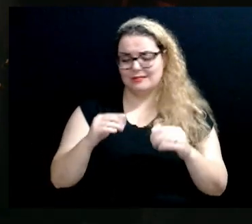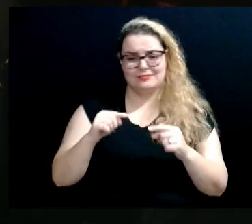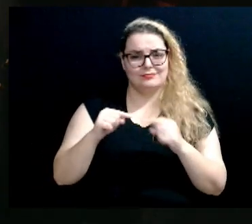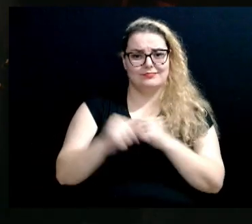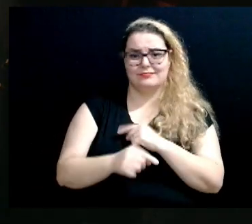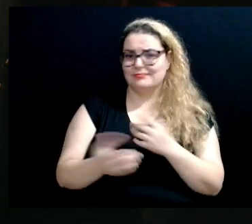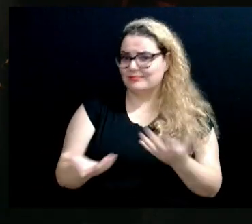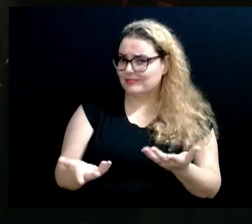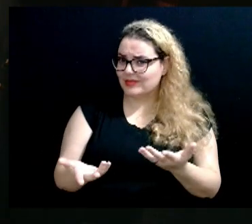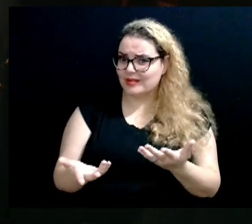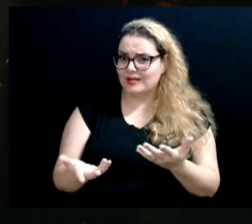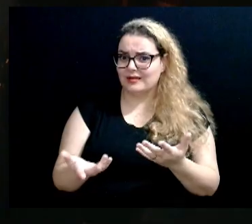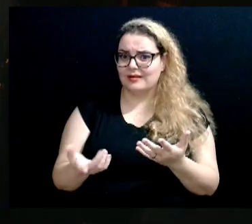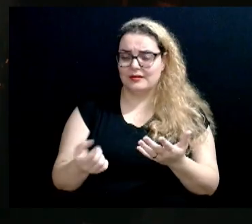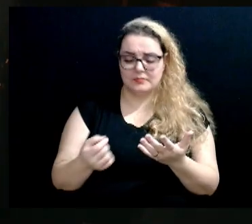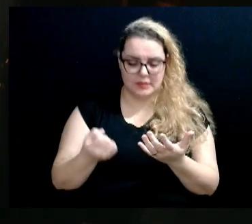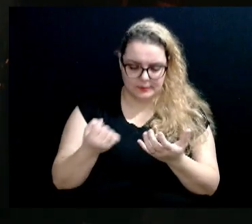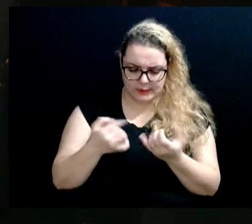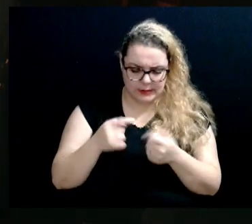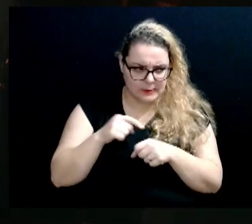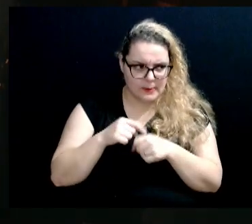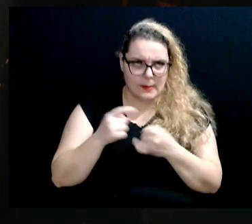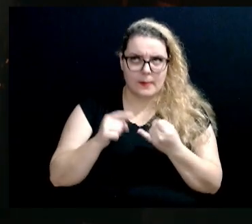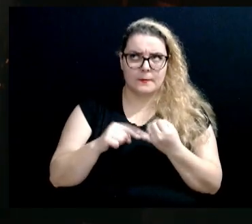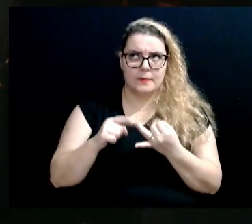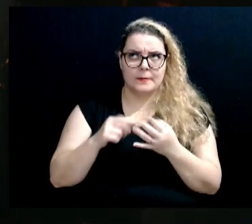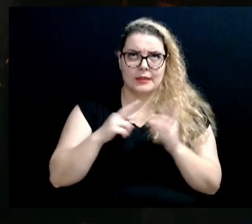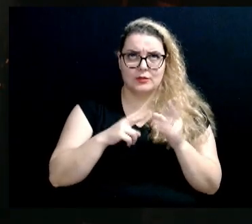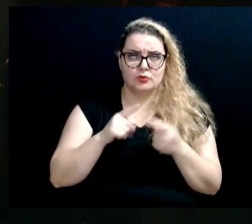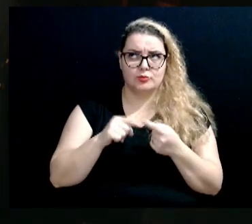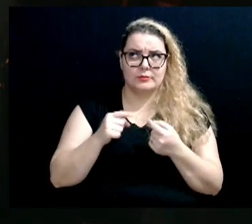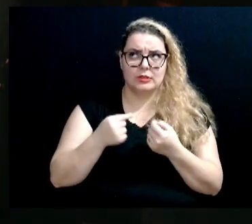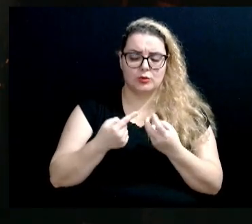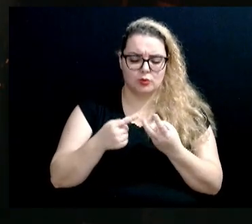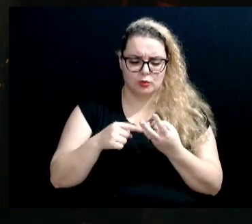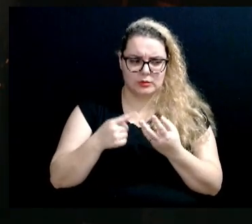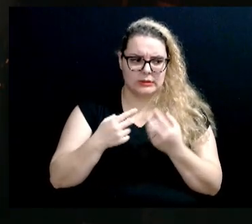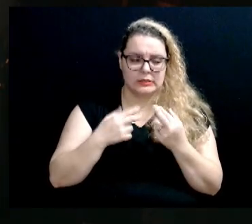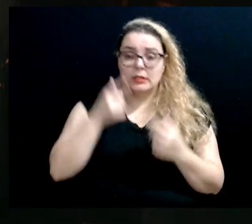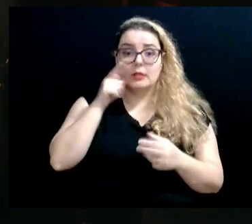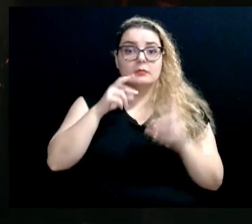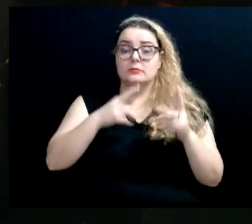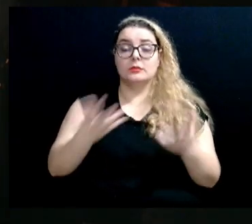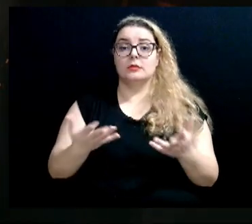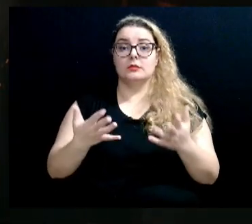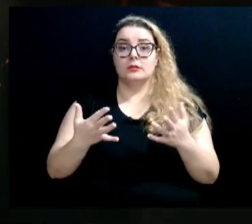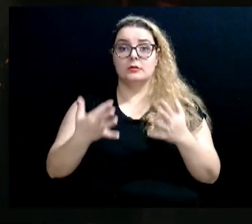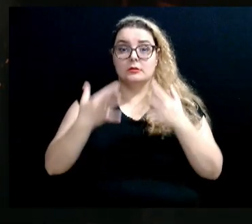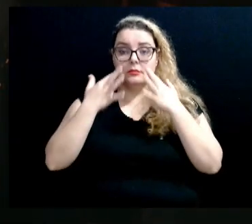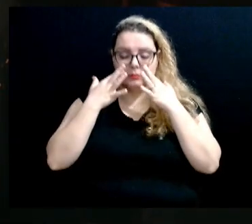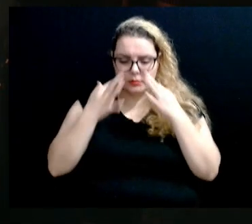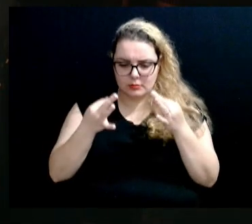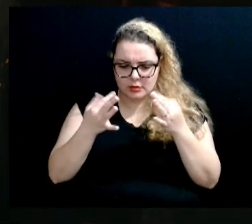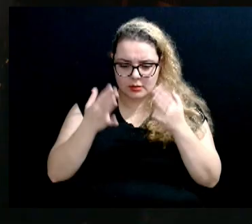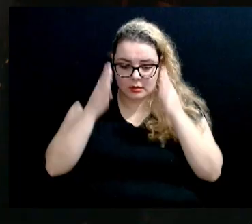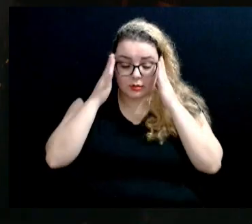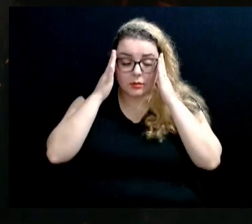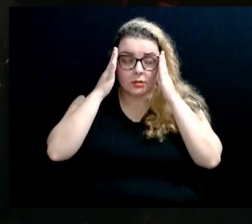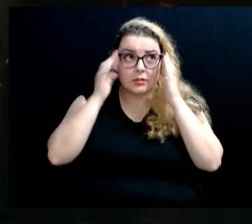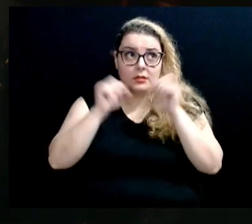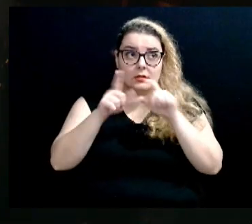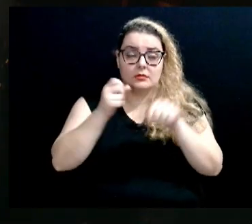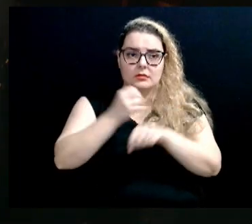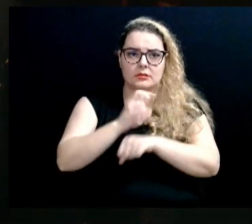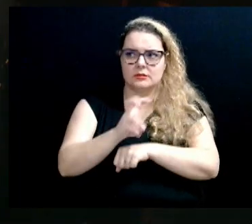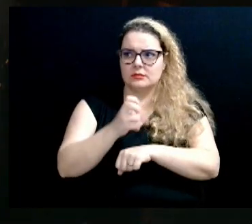ficar contando as horas, você não consegue dormir, e aí eu já me peguei assim, poxa, eu tenho que levantar 5 horas, então agora é 1 da manhã e